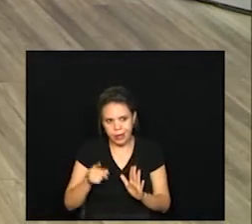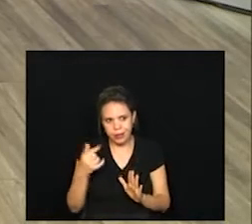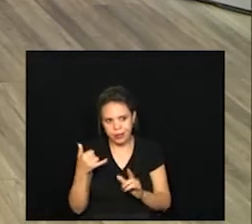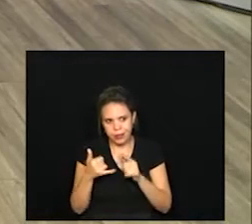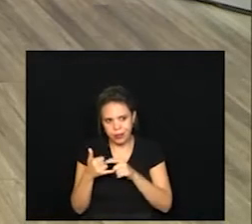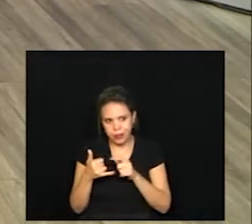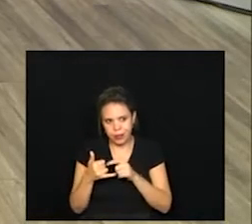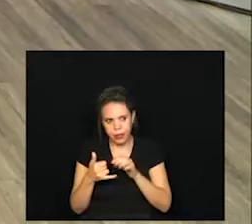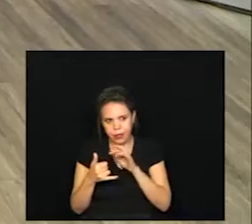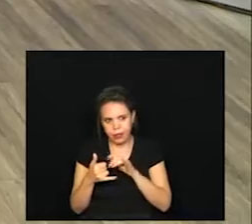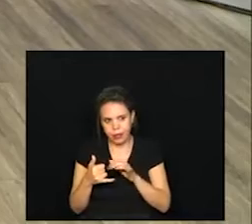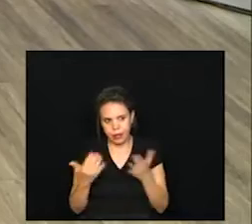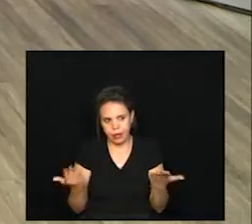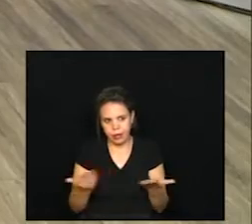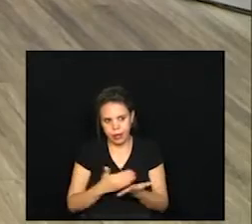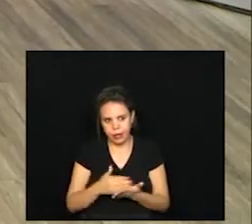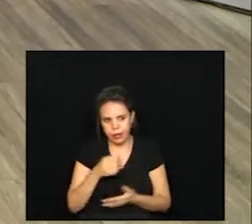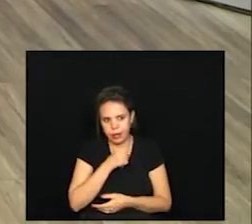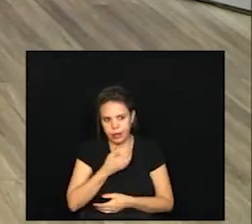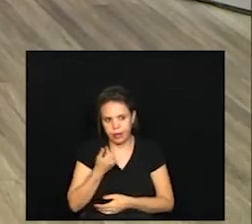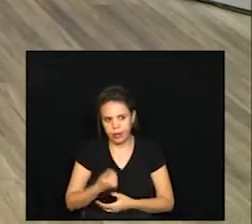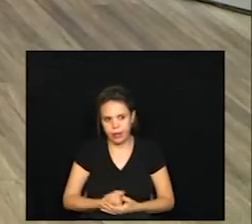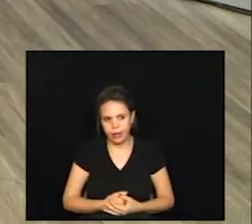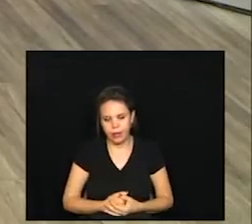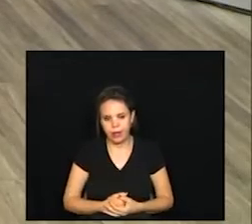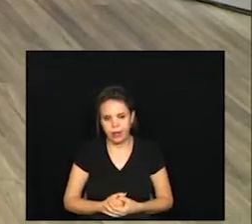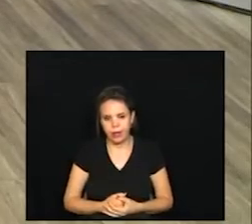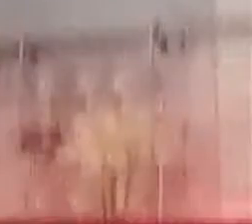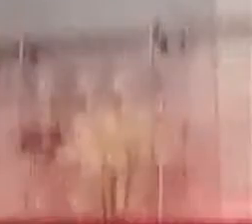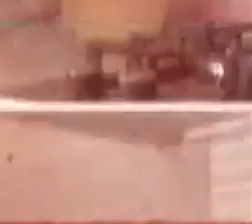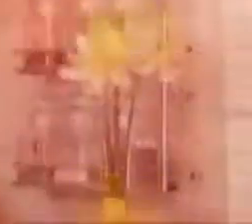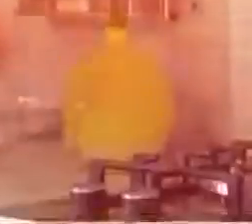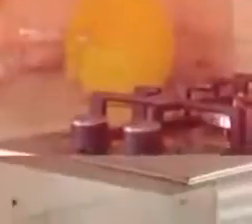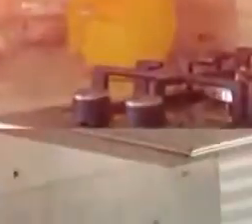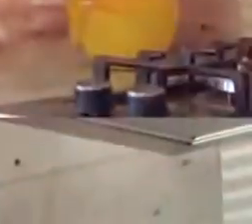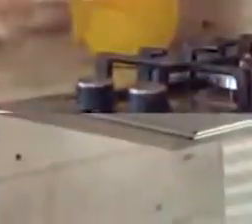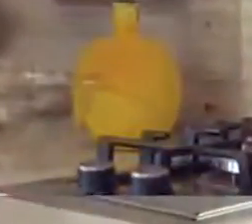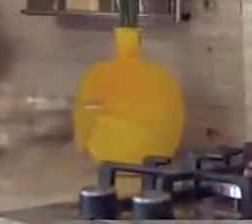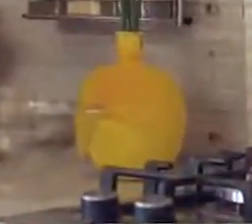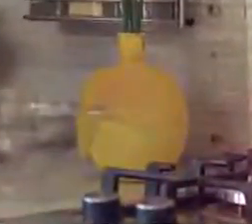celular, porque começa agora Cozinha Fácil.